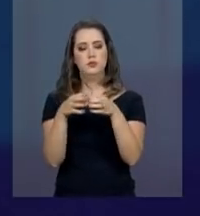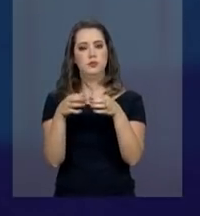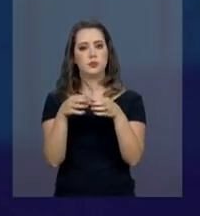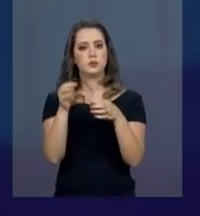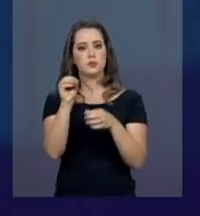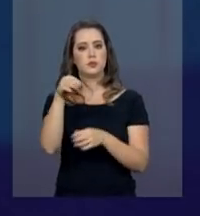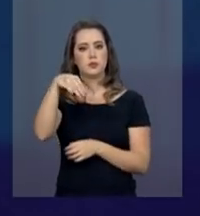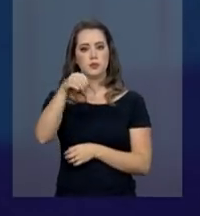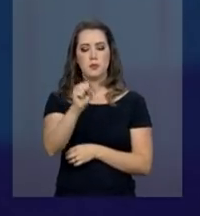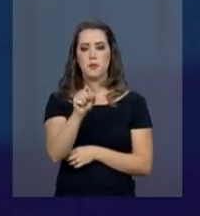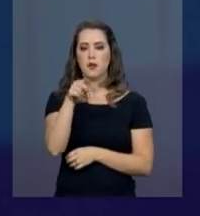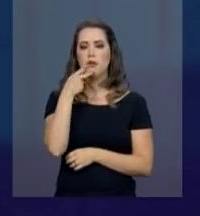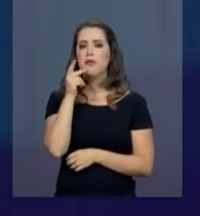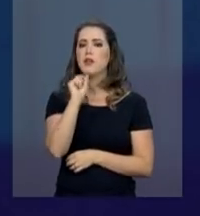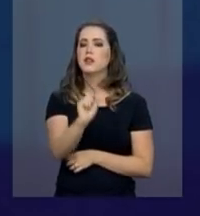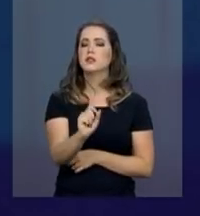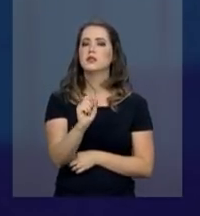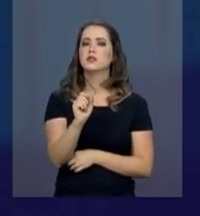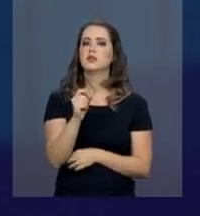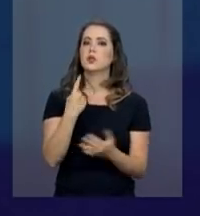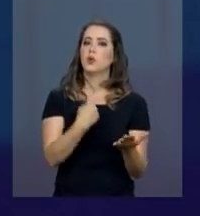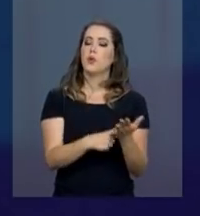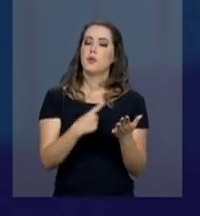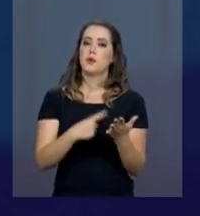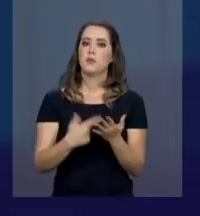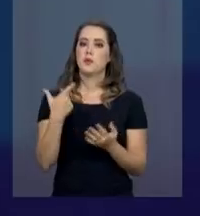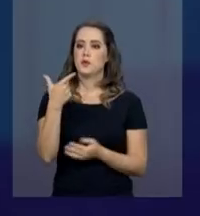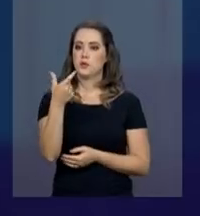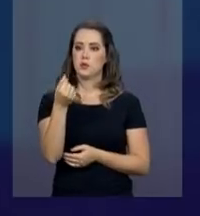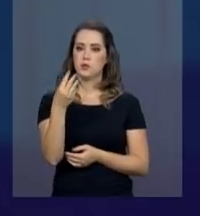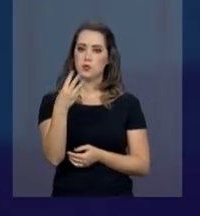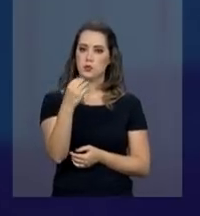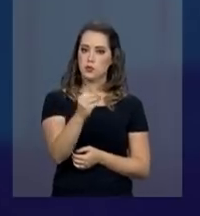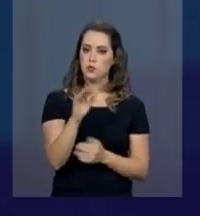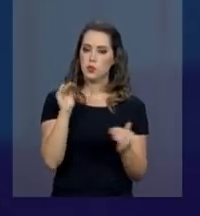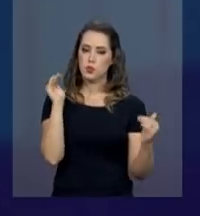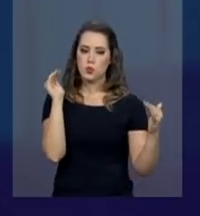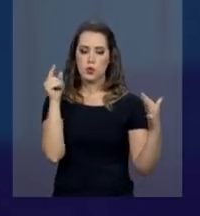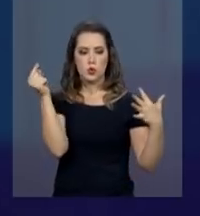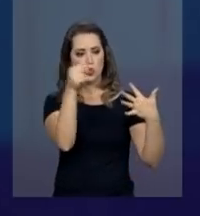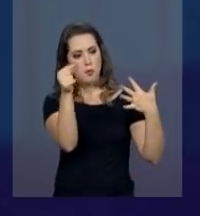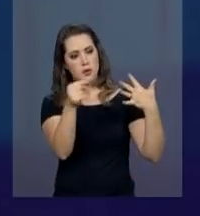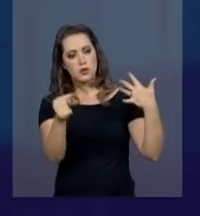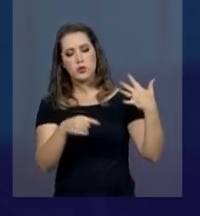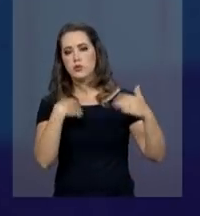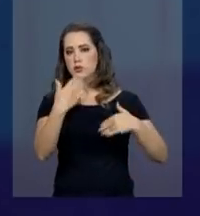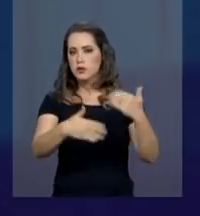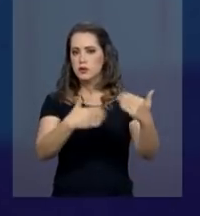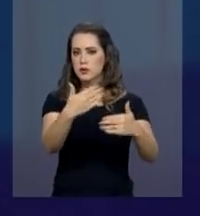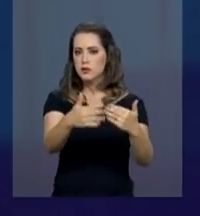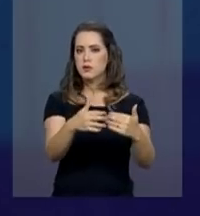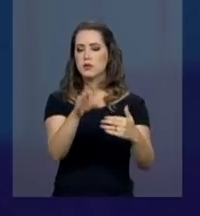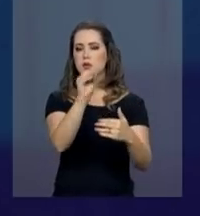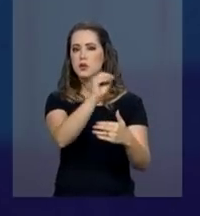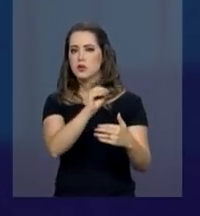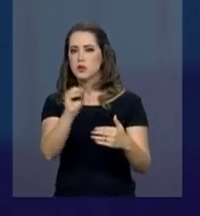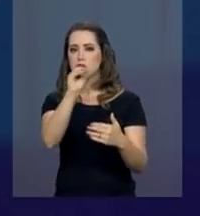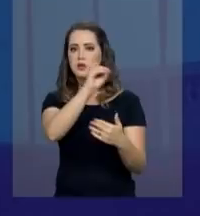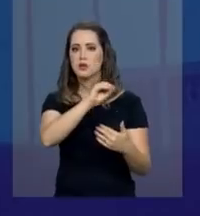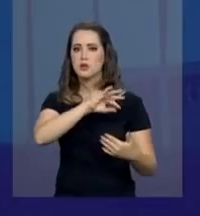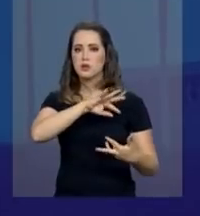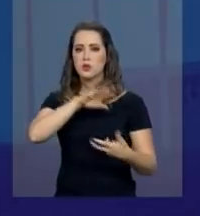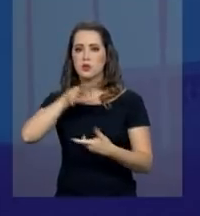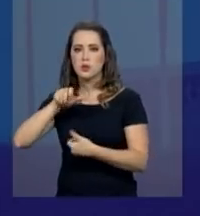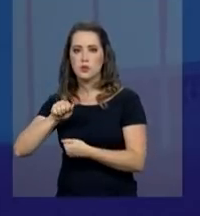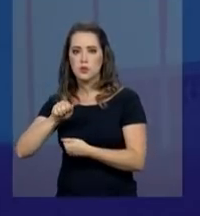Mundial da Saúde, e ela está falando, então, sobre a Agenda 2030, sobre os objetivos do desenvolvimento sustentável, uma grande pauta das Nações